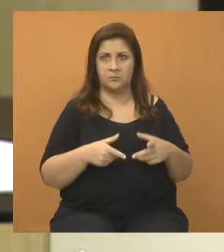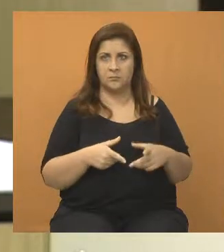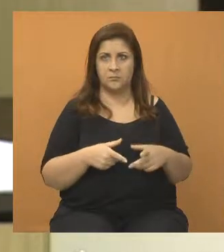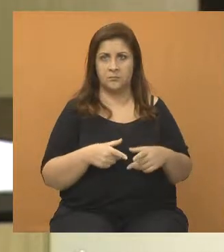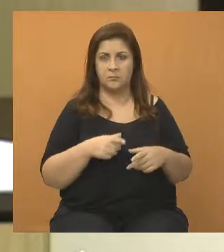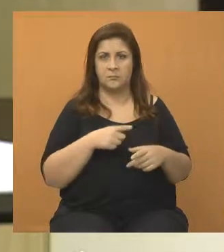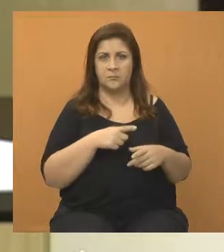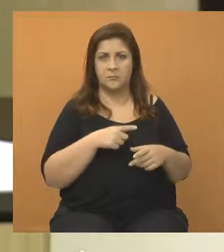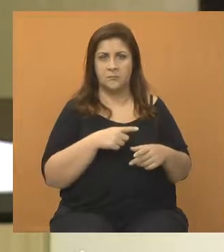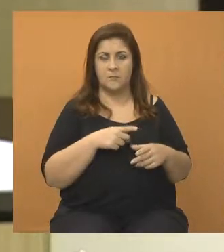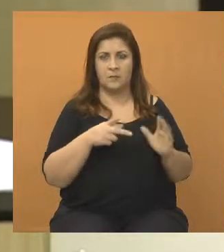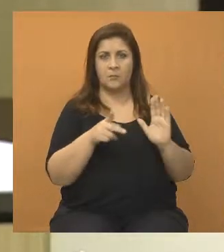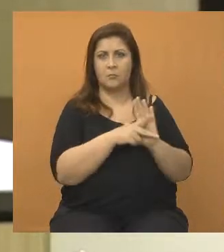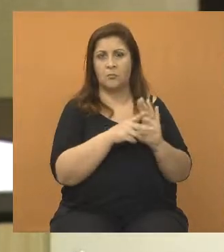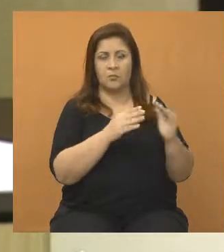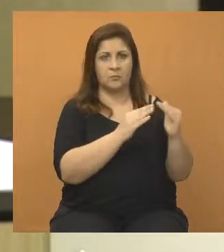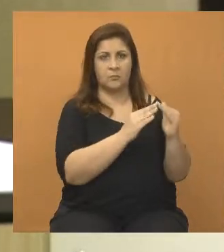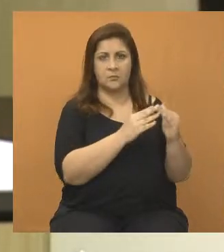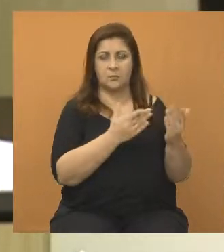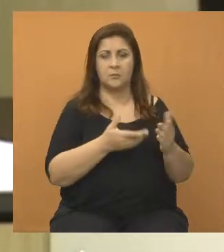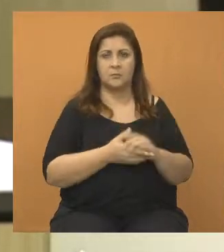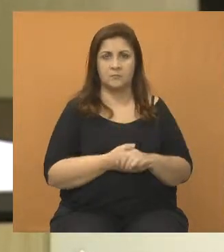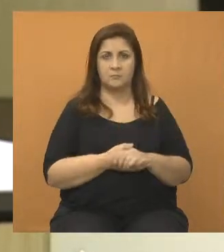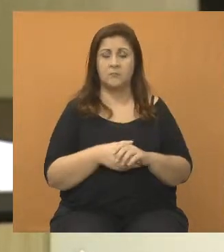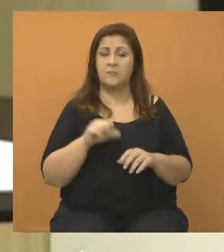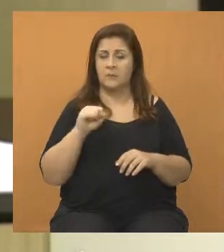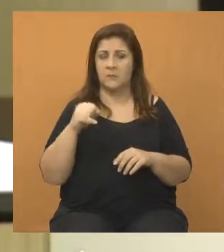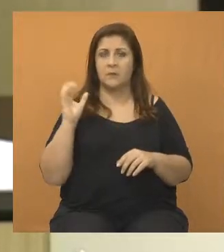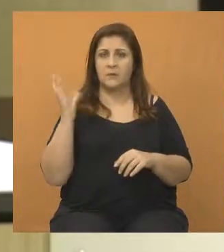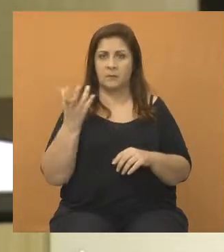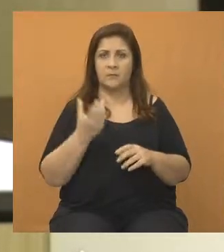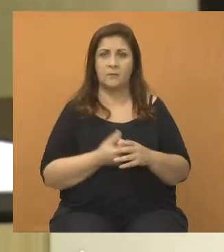questão habitacional. E isso vem ocorrendo.